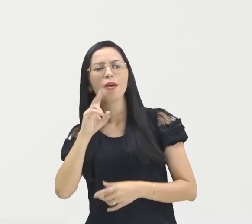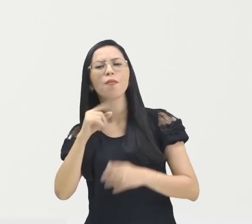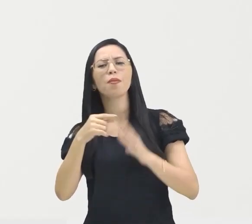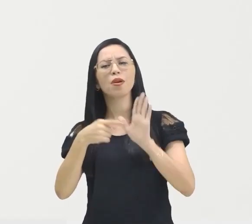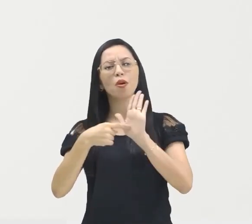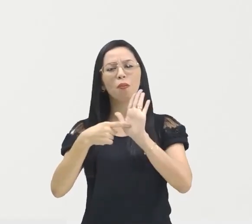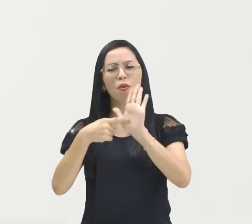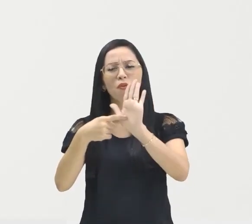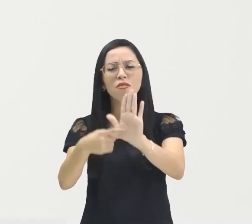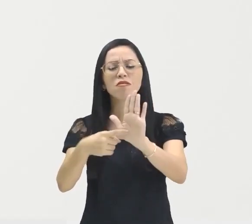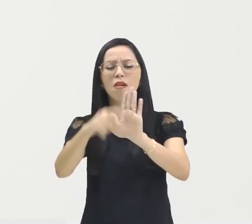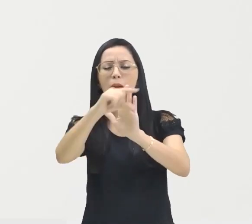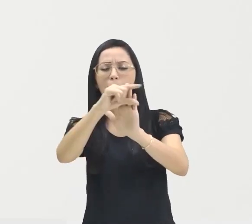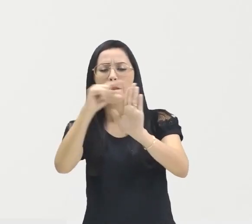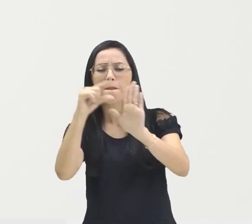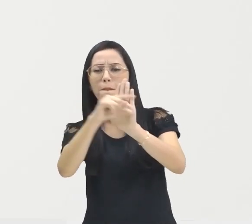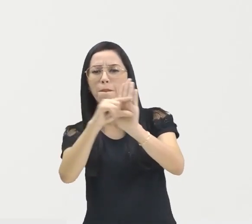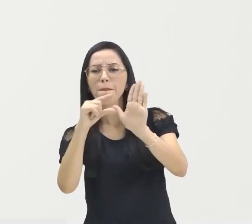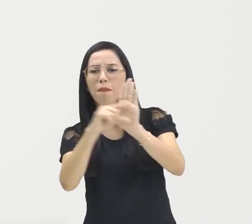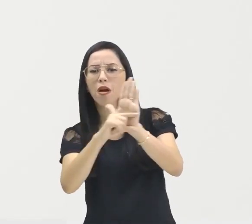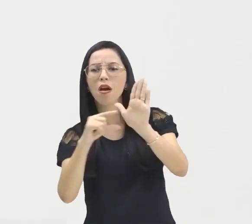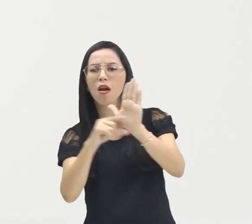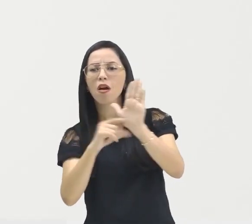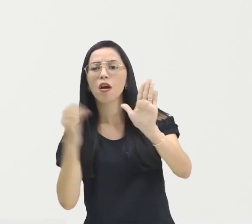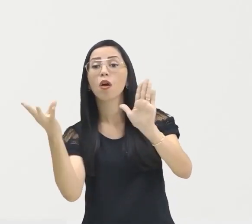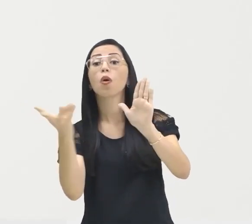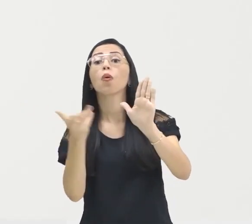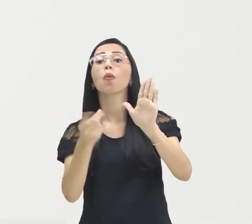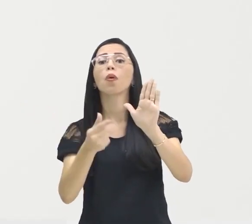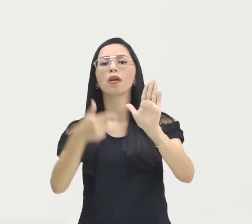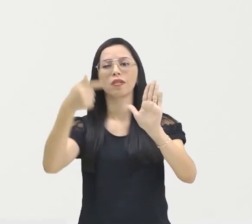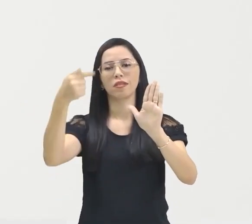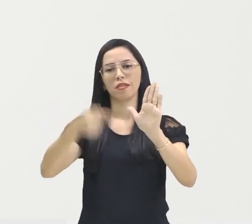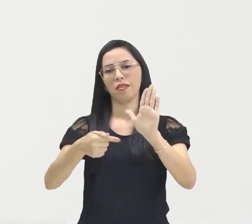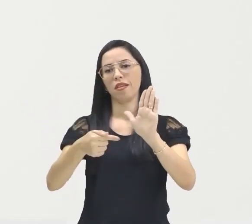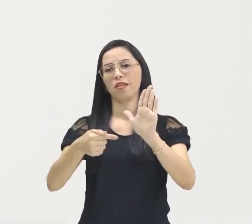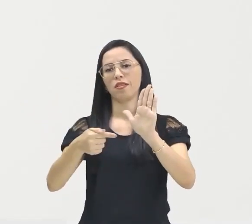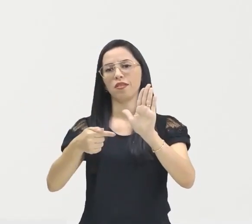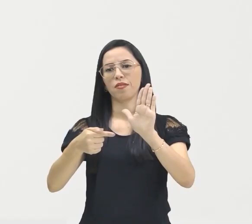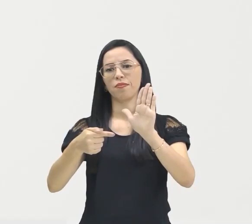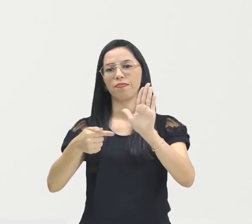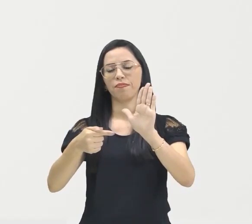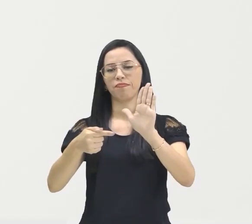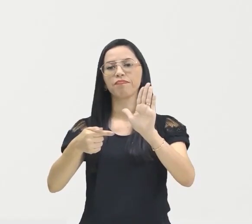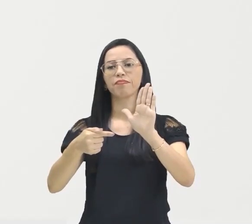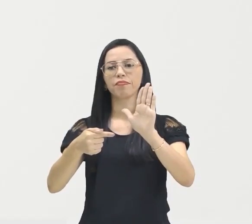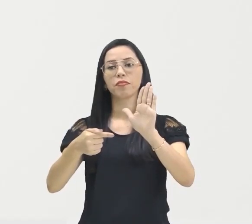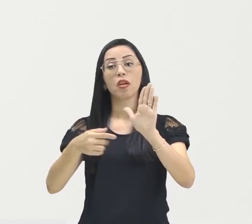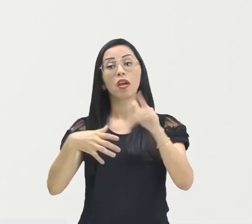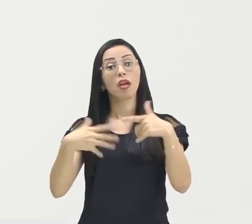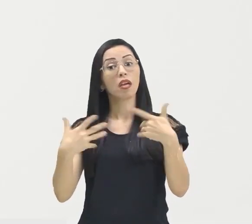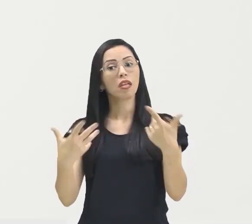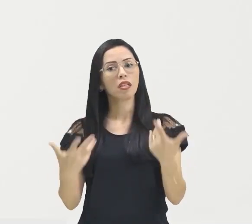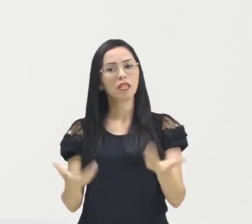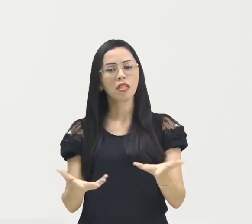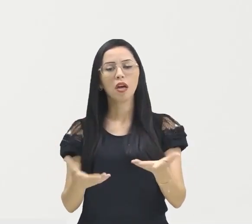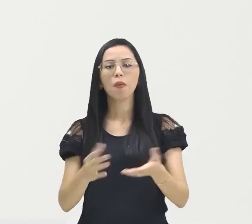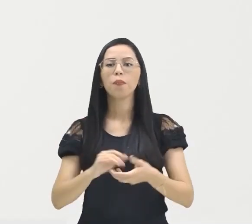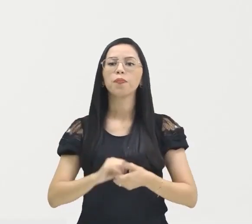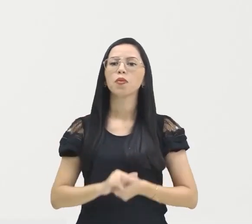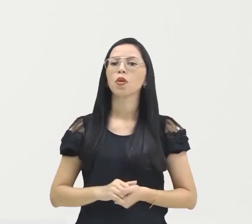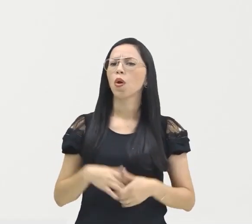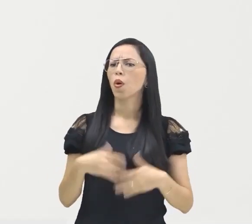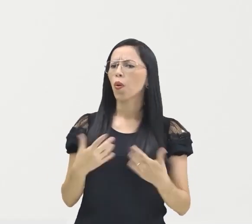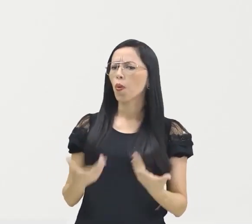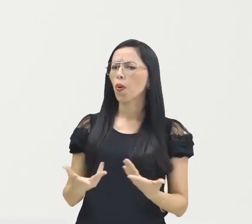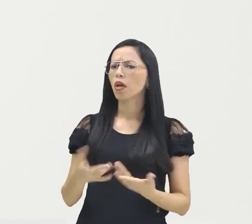Quantos parágrafos tinham ali? Ele é formado por 7 parágrafos. o olhar de vocês, quando a gente estiver contando